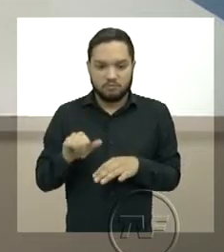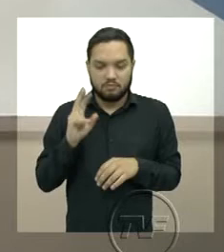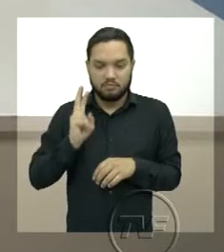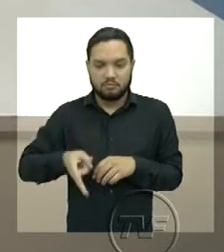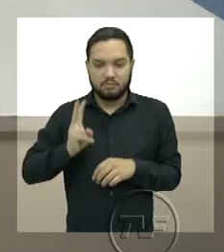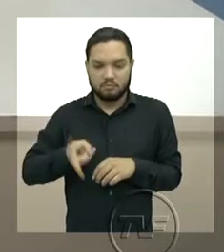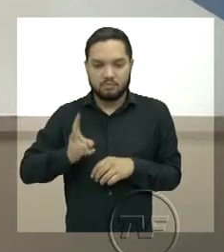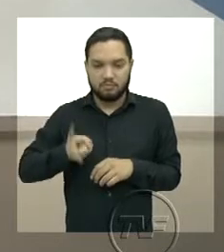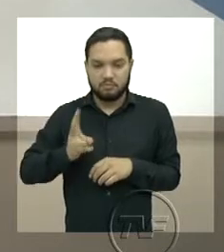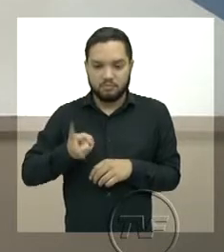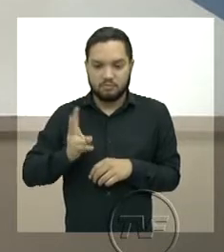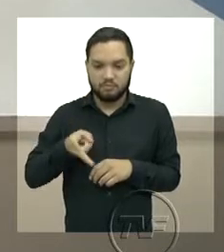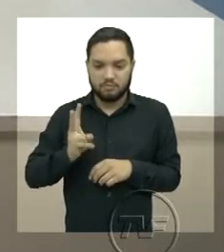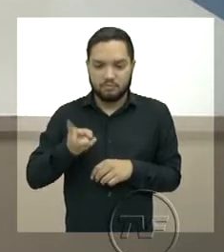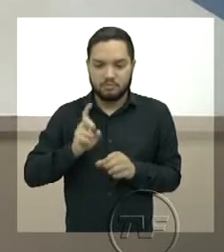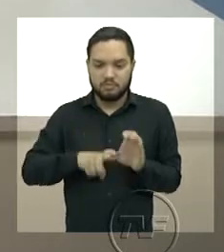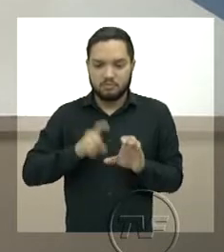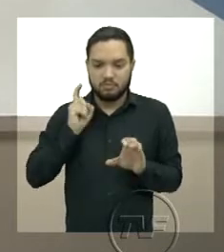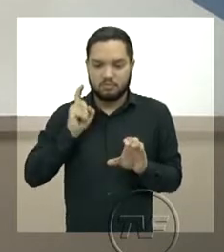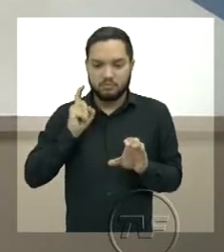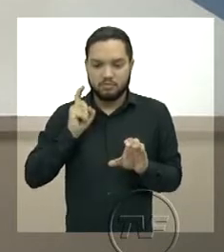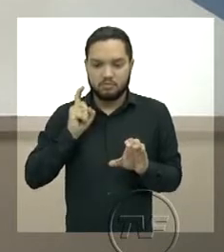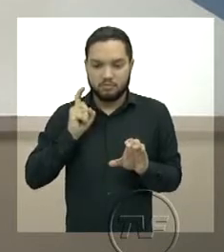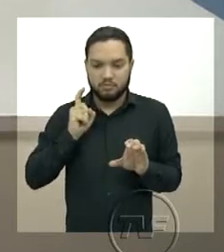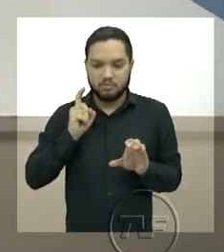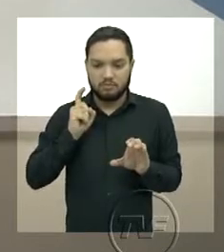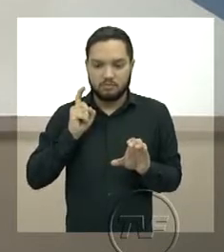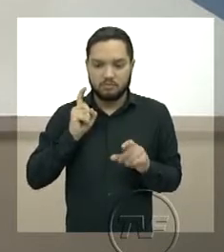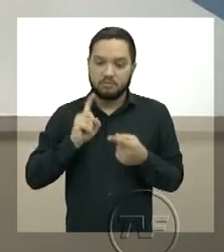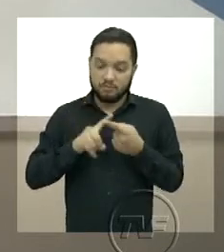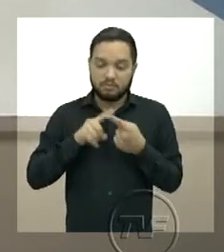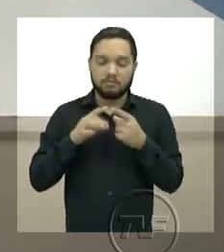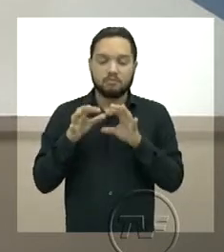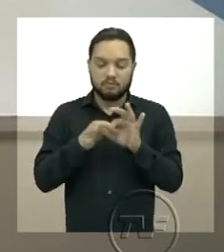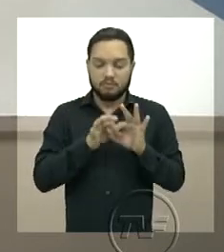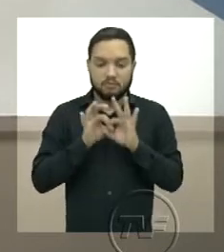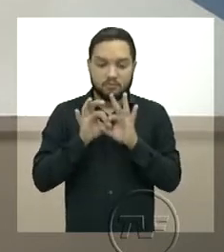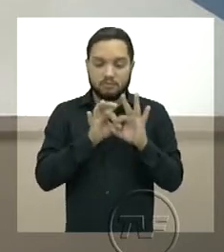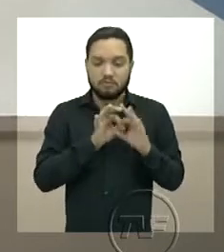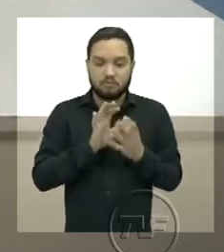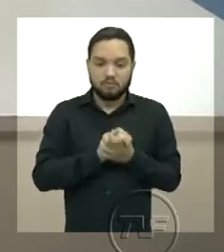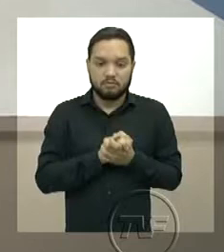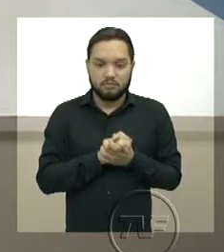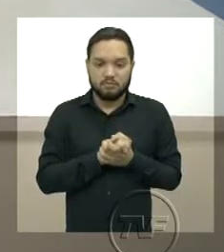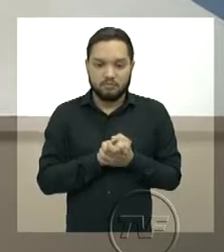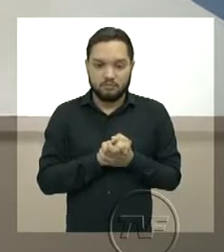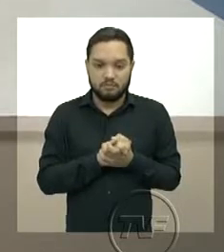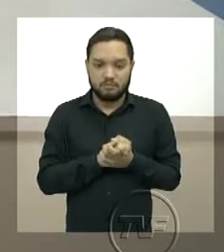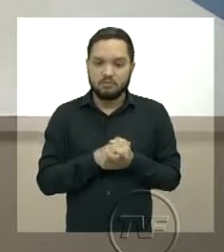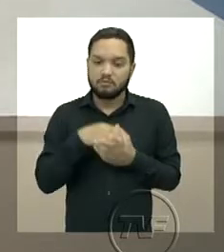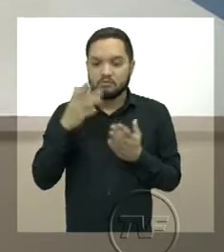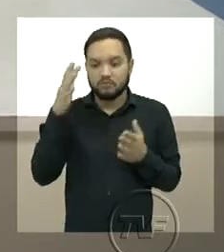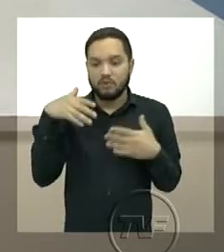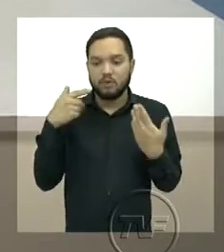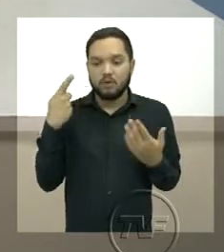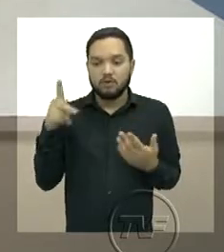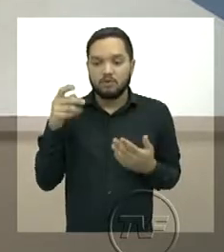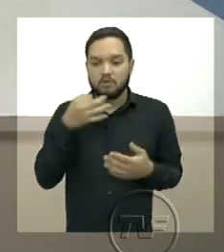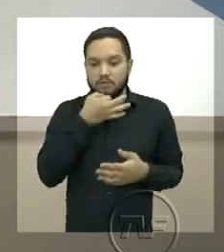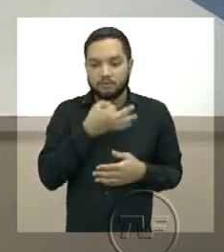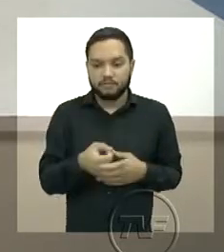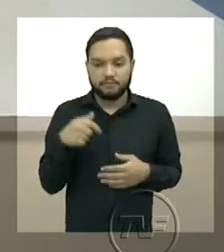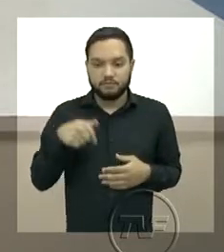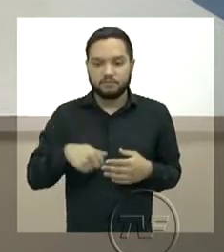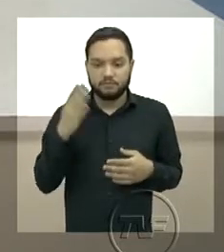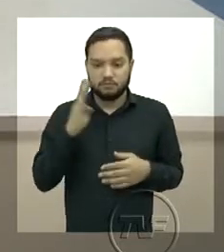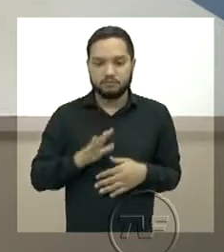continuarão independentes e harmônicas entre si. Luiz Cláudio Ferreira Barbosa, qual a leitura que você faz deste momento do